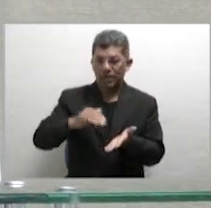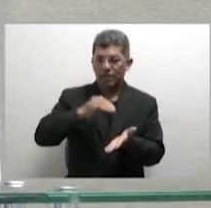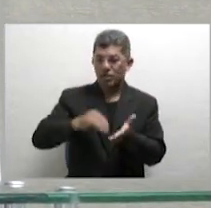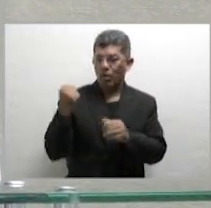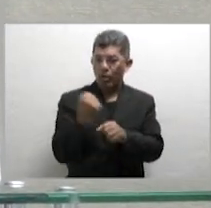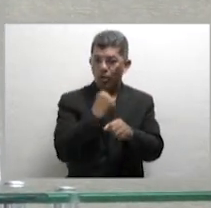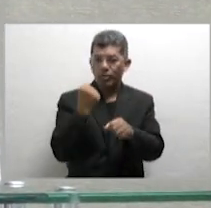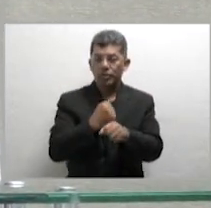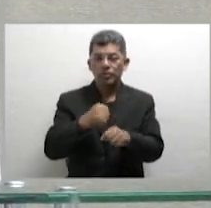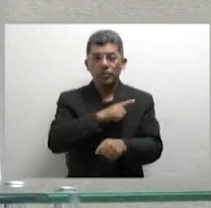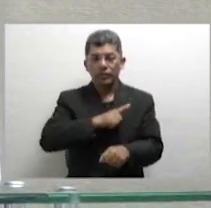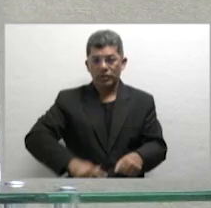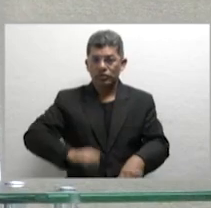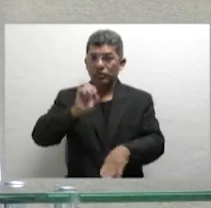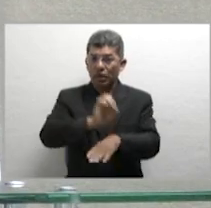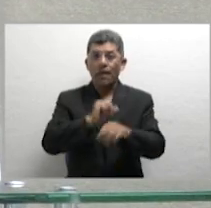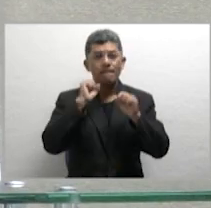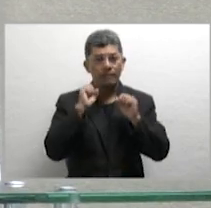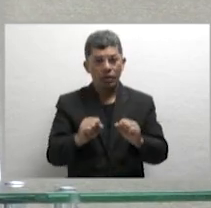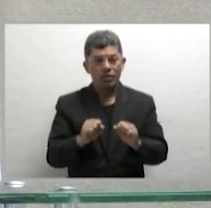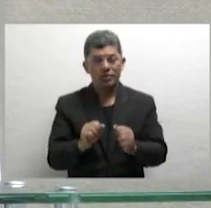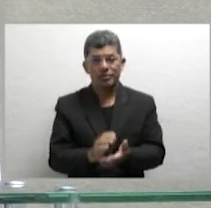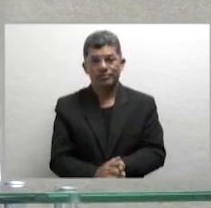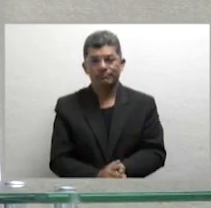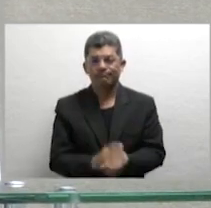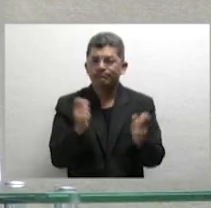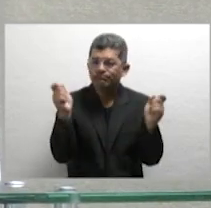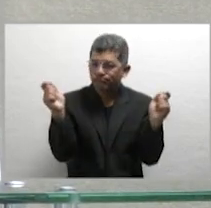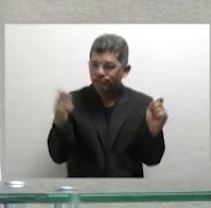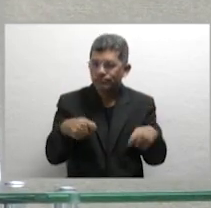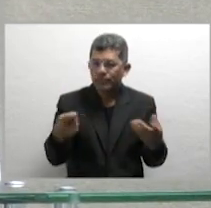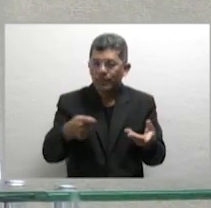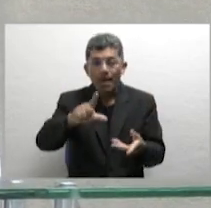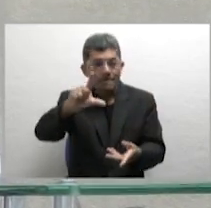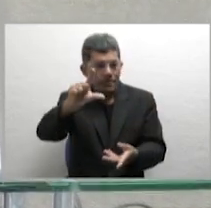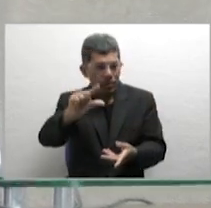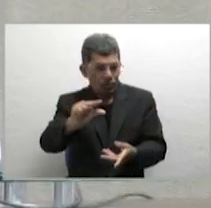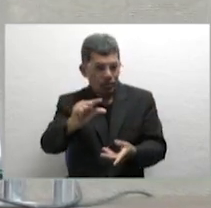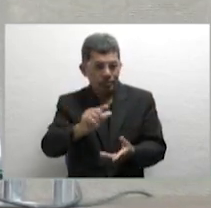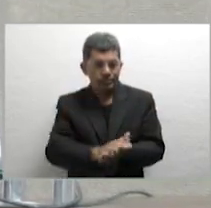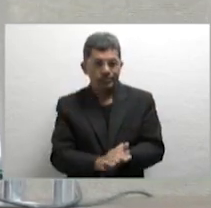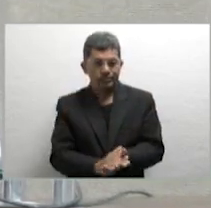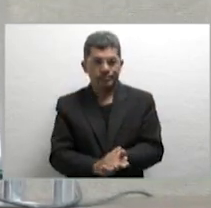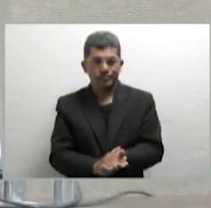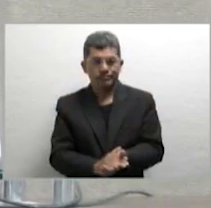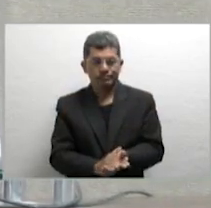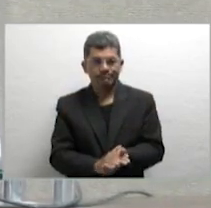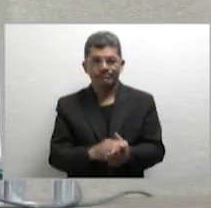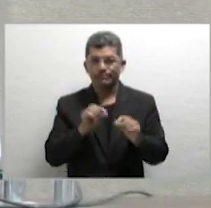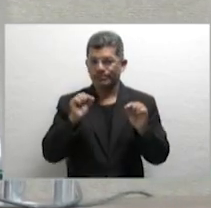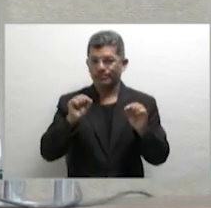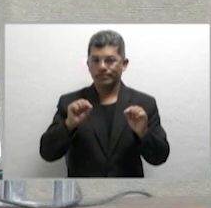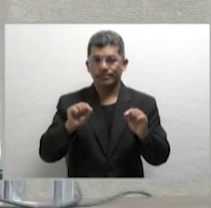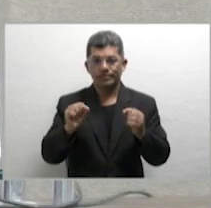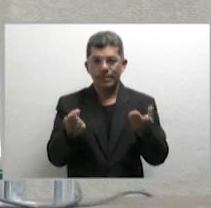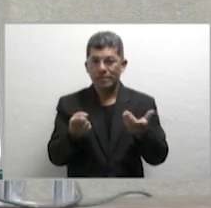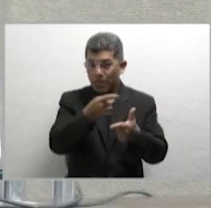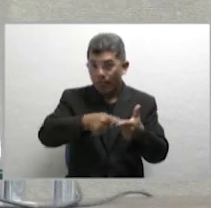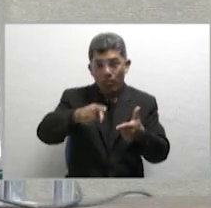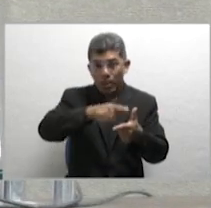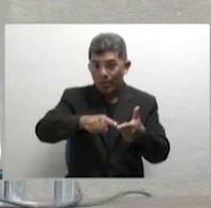Infraestrutura do Governo do Estado possa tentar amenizar essa